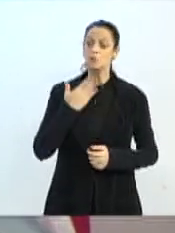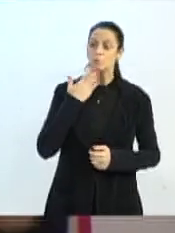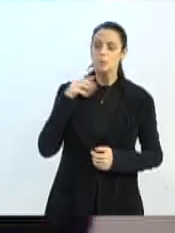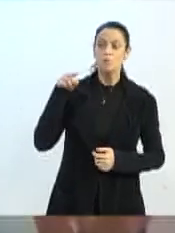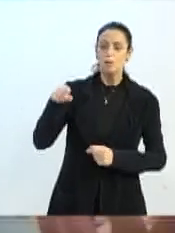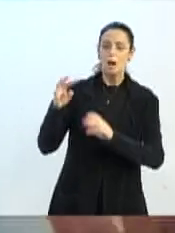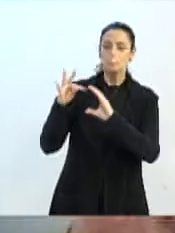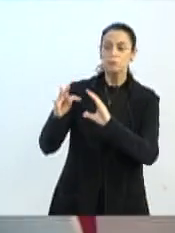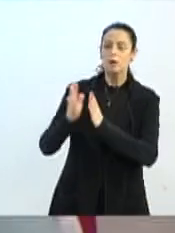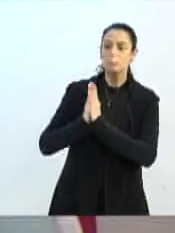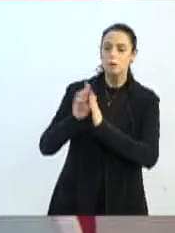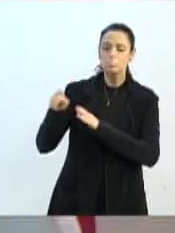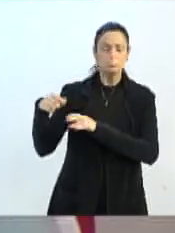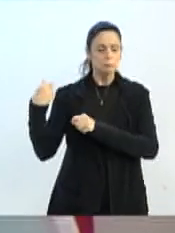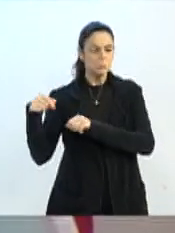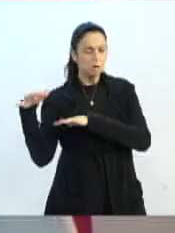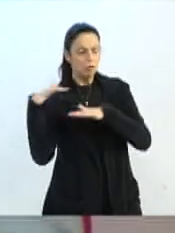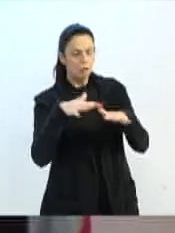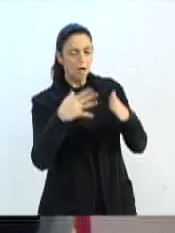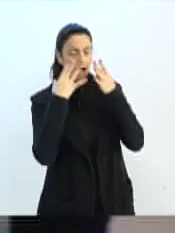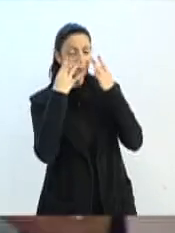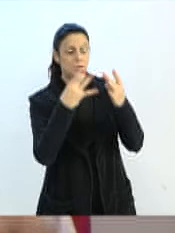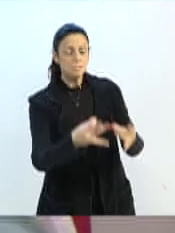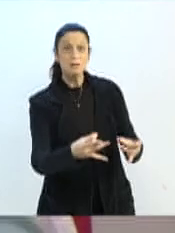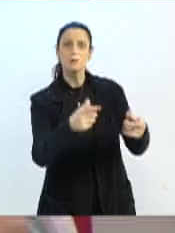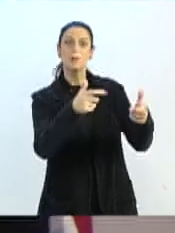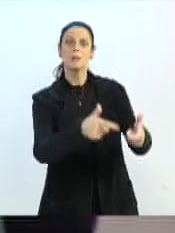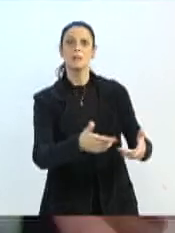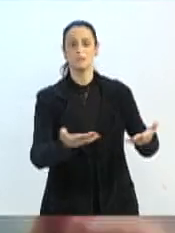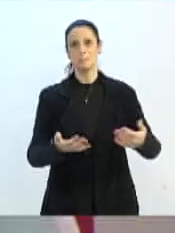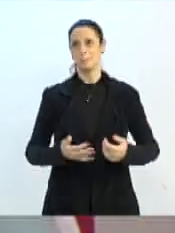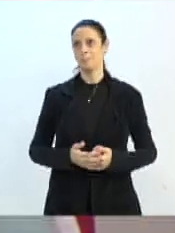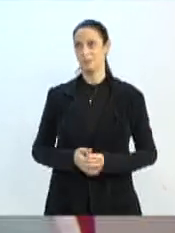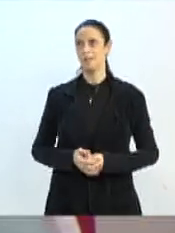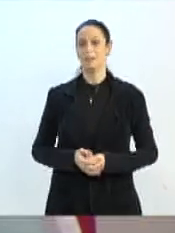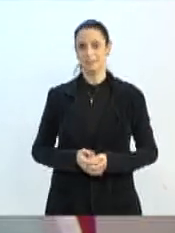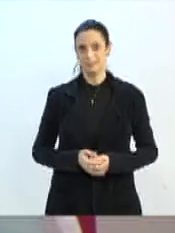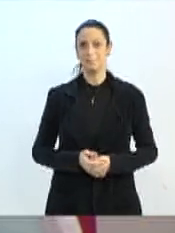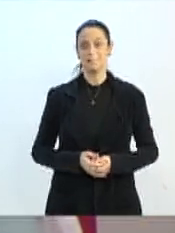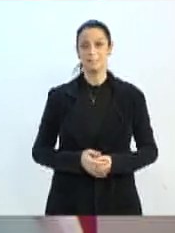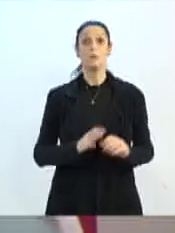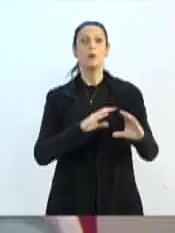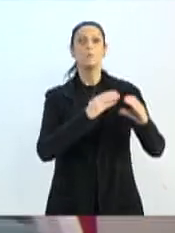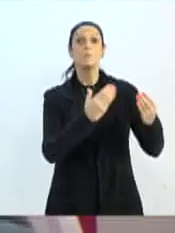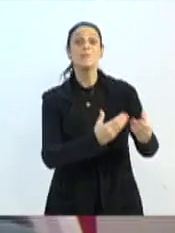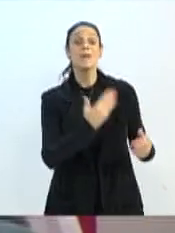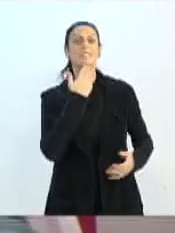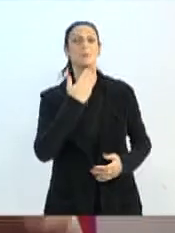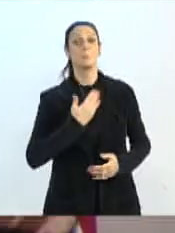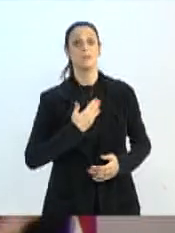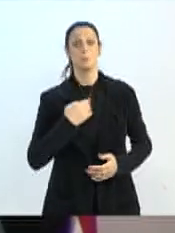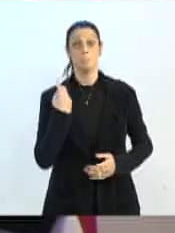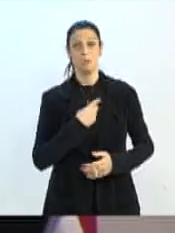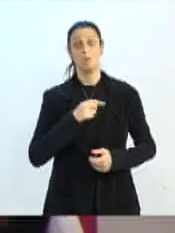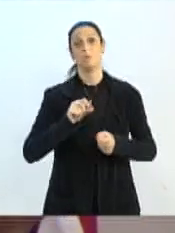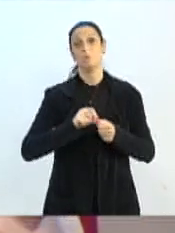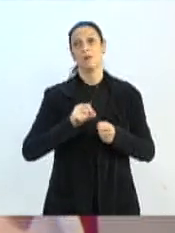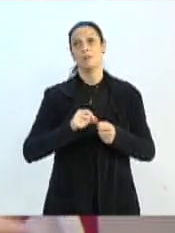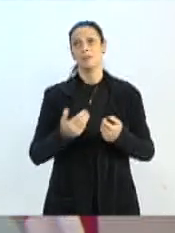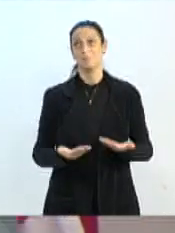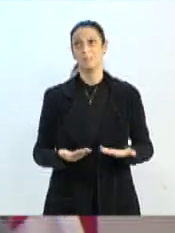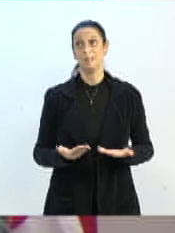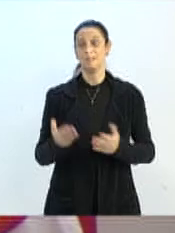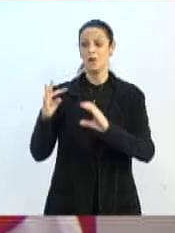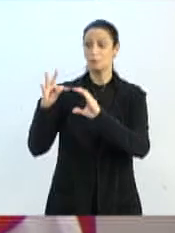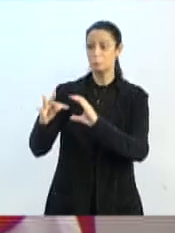a atenção, né, daquela unidade, ali no caso era do conselho tutelar. Ou seja, um pouco mais de